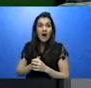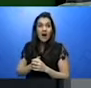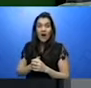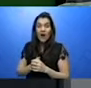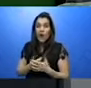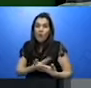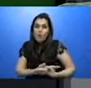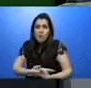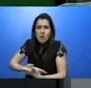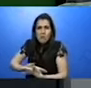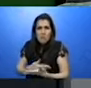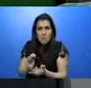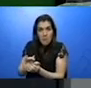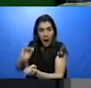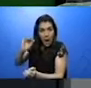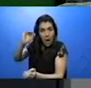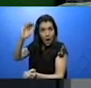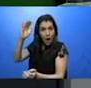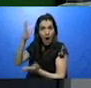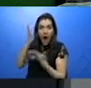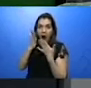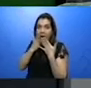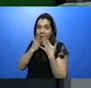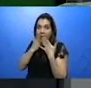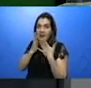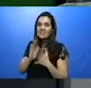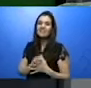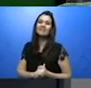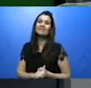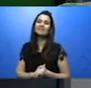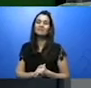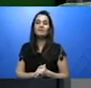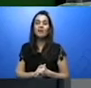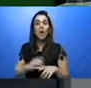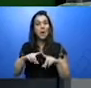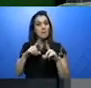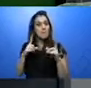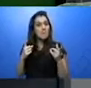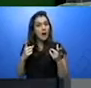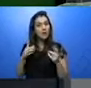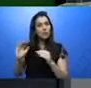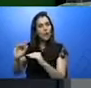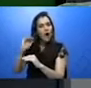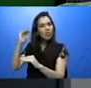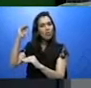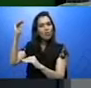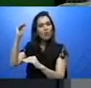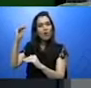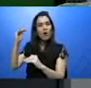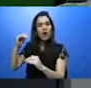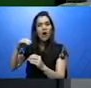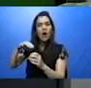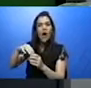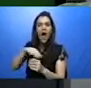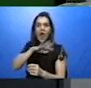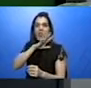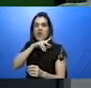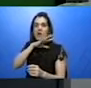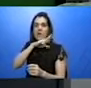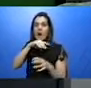um bebê maior do que um adulto, né? Não é interessante? Mas quando adulto, este é o animal